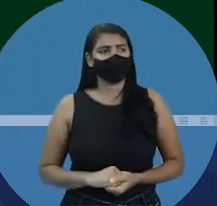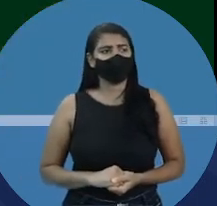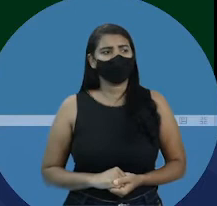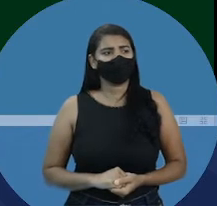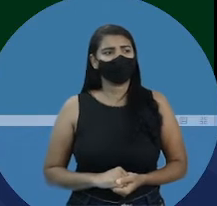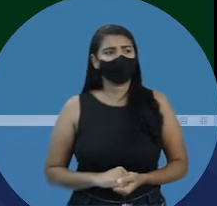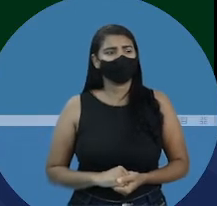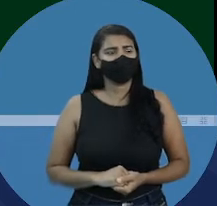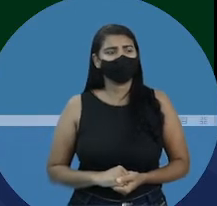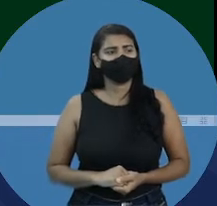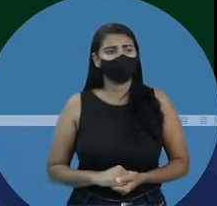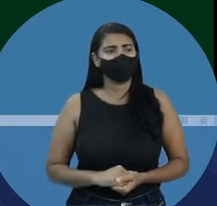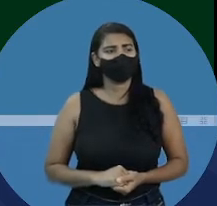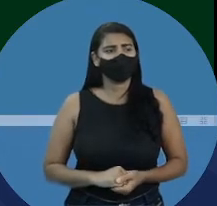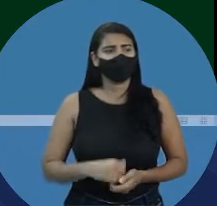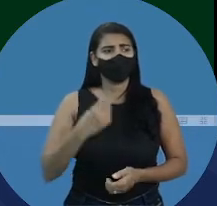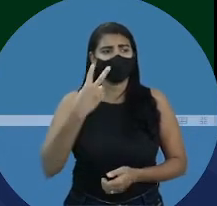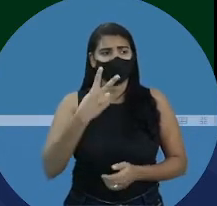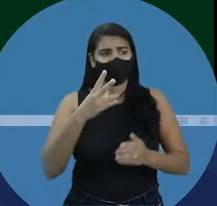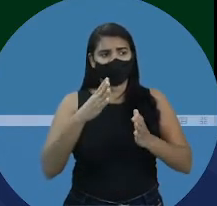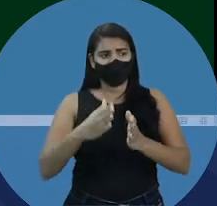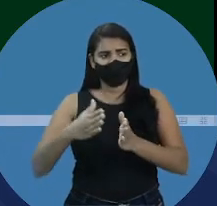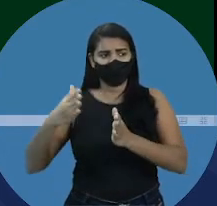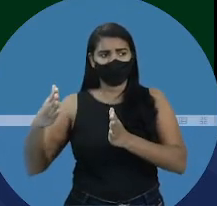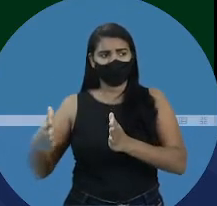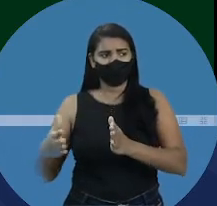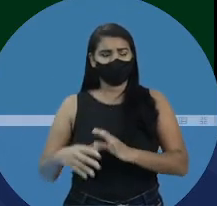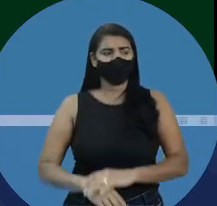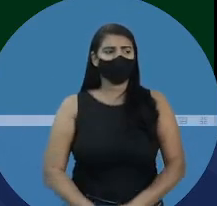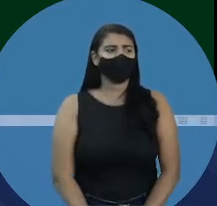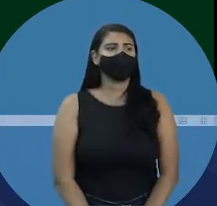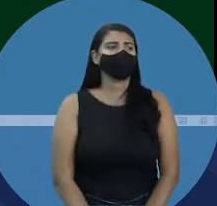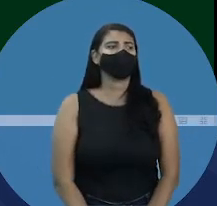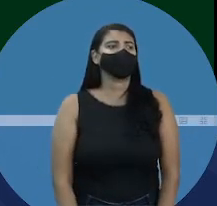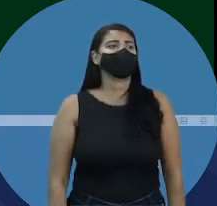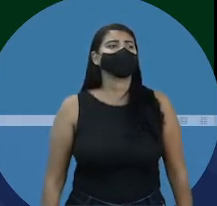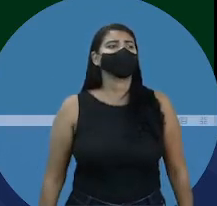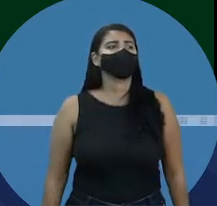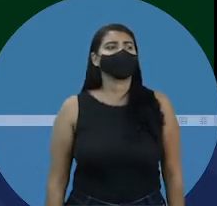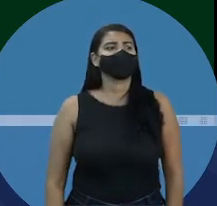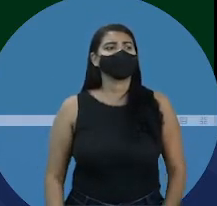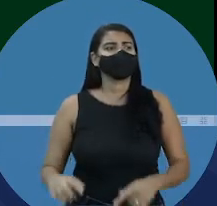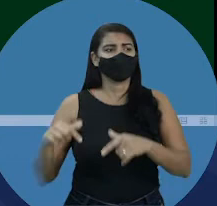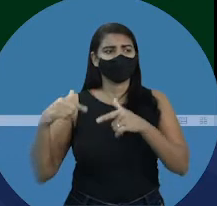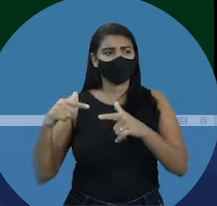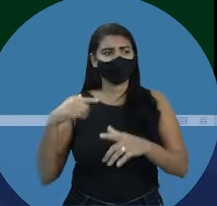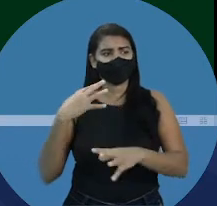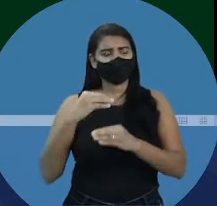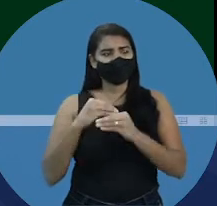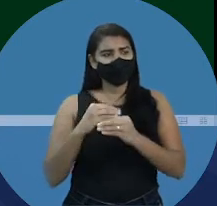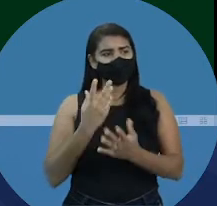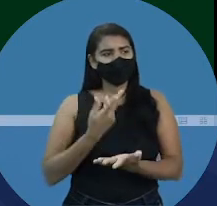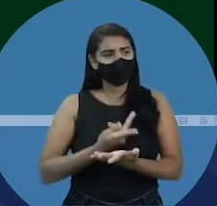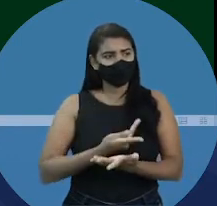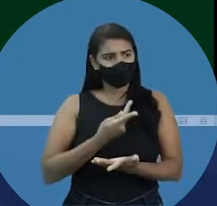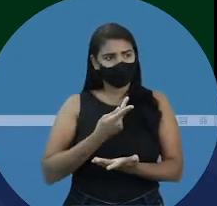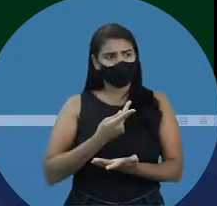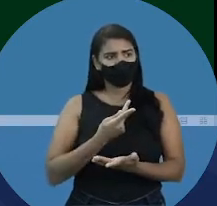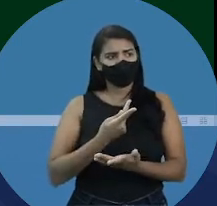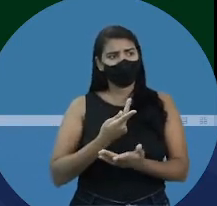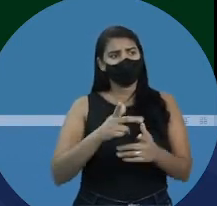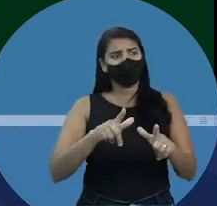Pode passar. Segunda etapa. Pronto. Na segunda etapa deste trabalho, ocorreu em